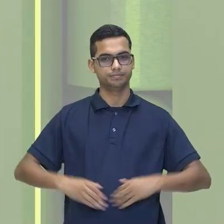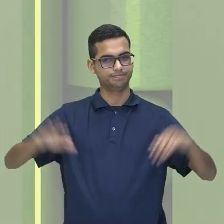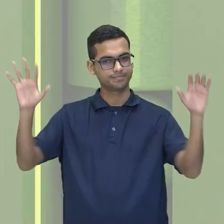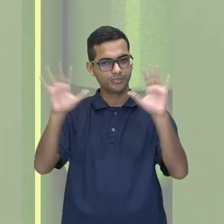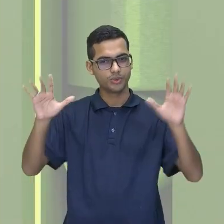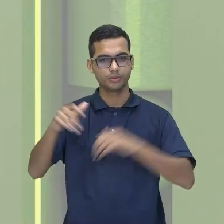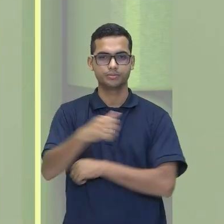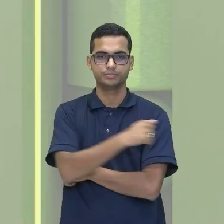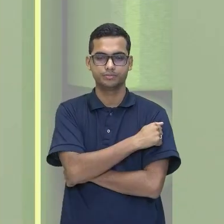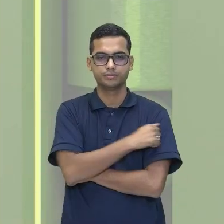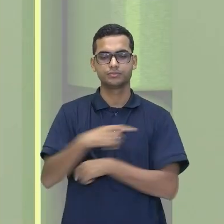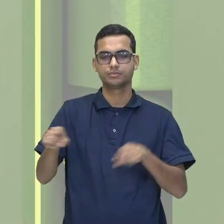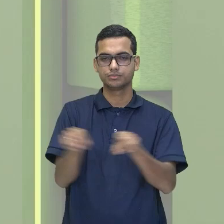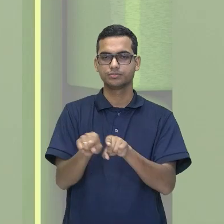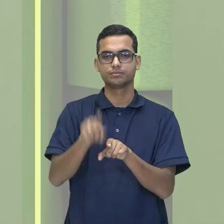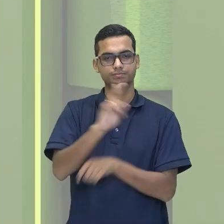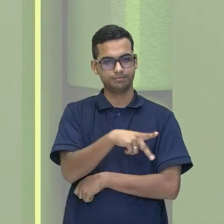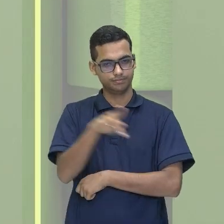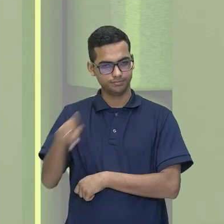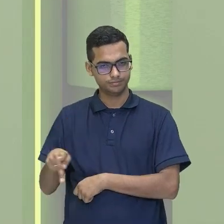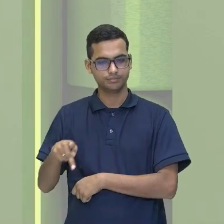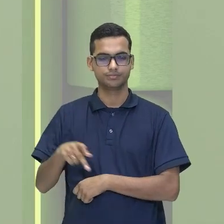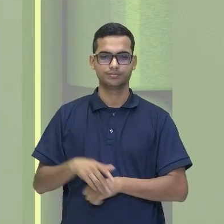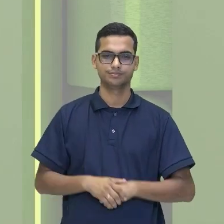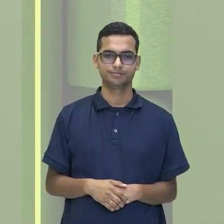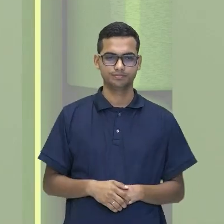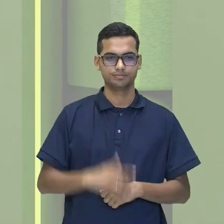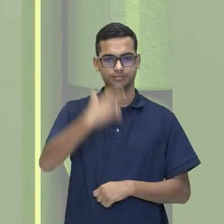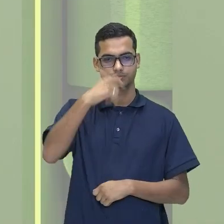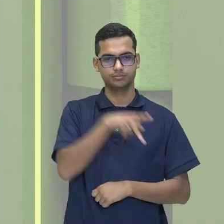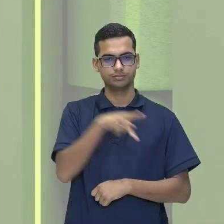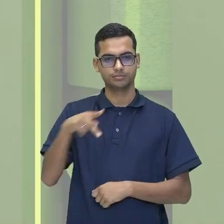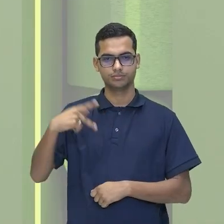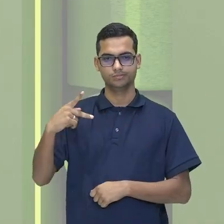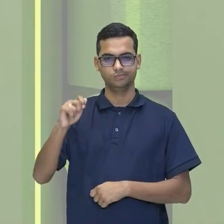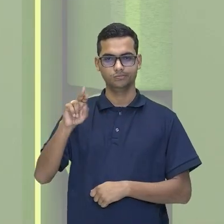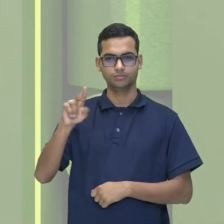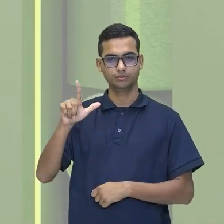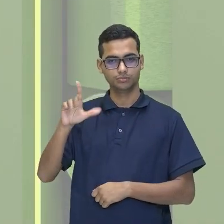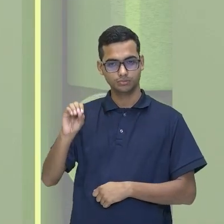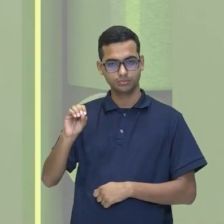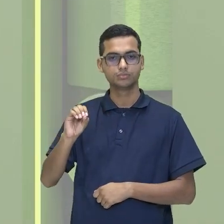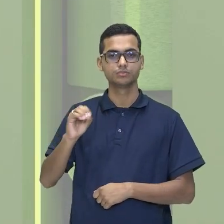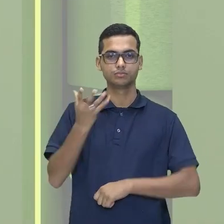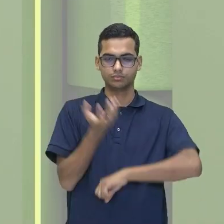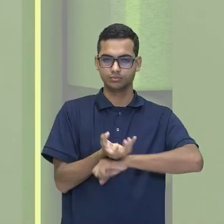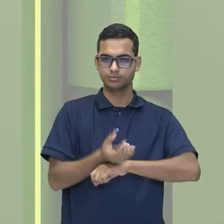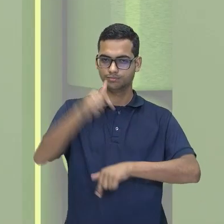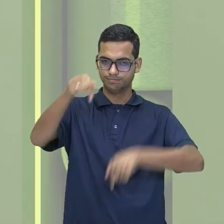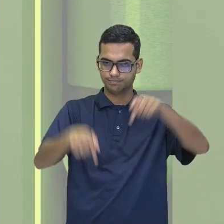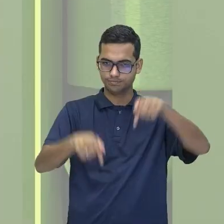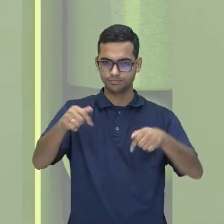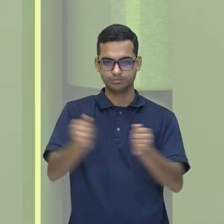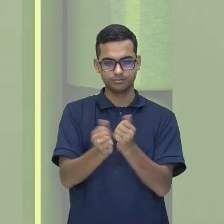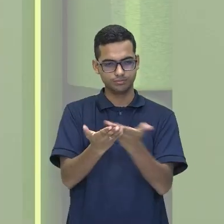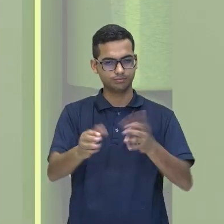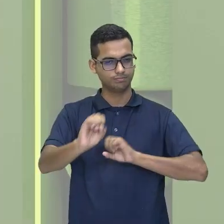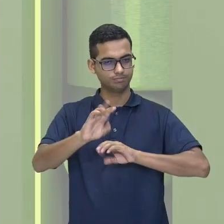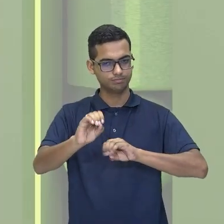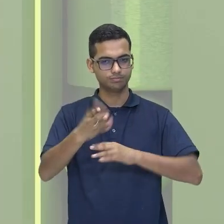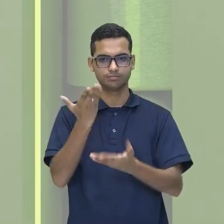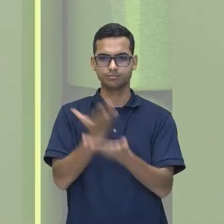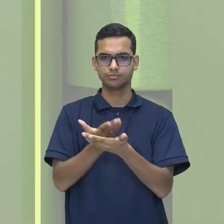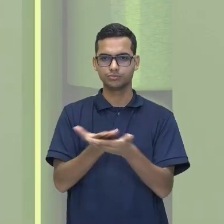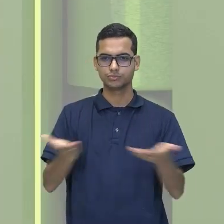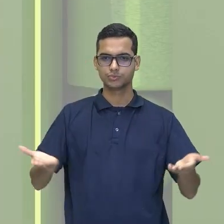Olá, queridos professores e alunos! Eu sou o professor Paulo Torres de Química e estarei aqui com vocês nesta